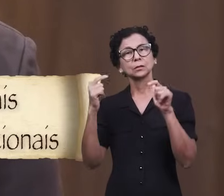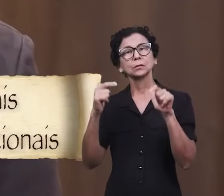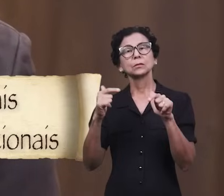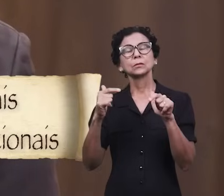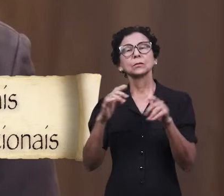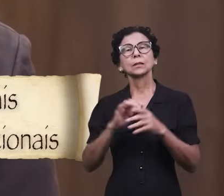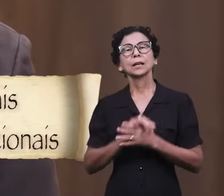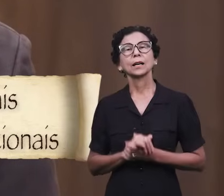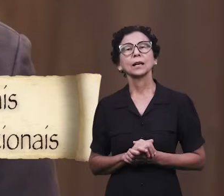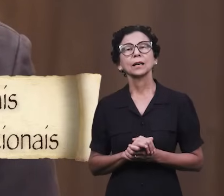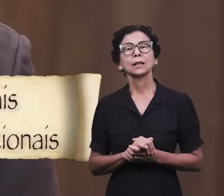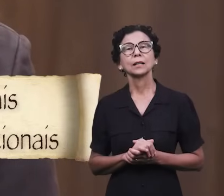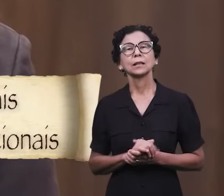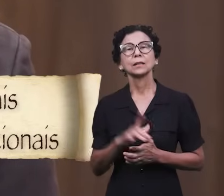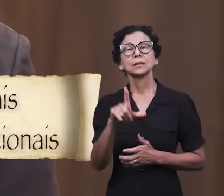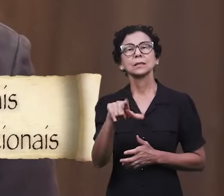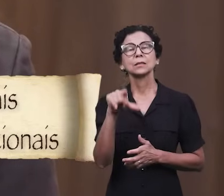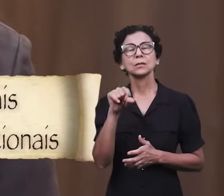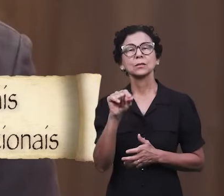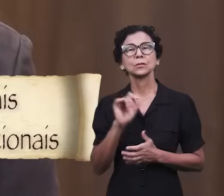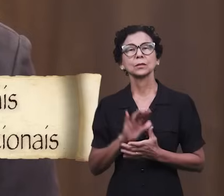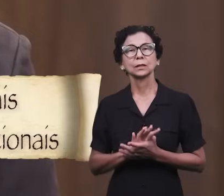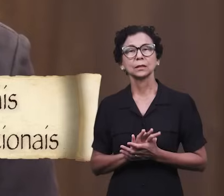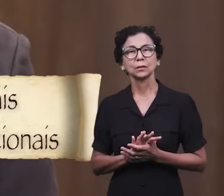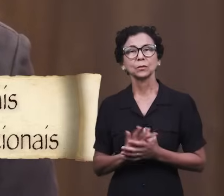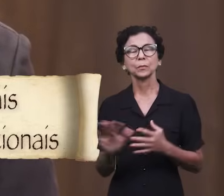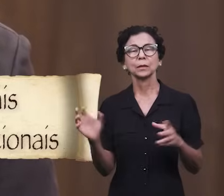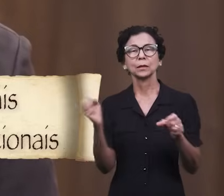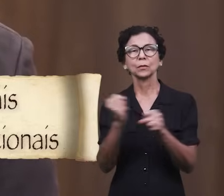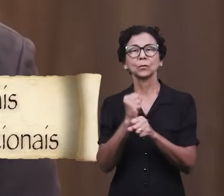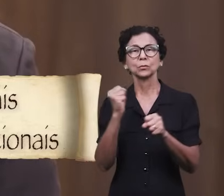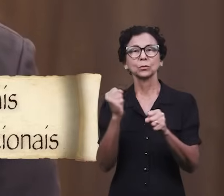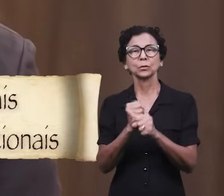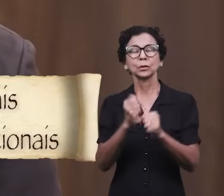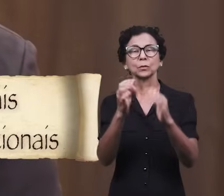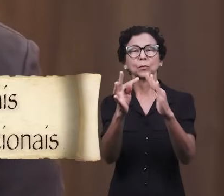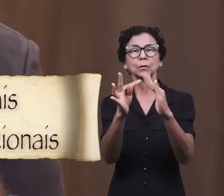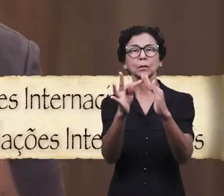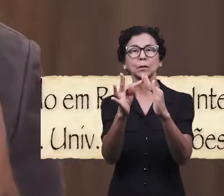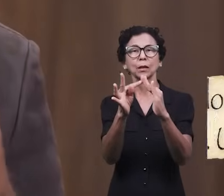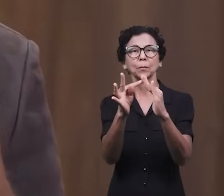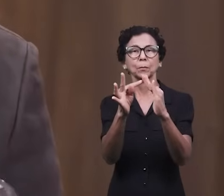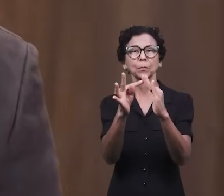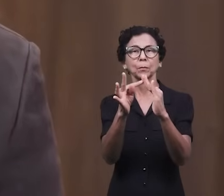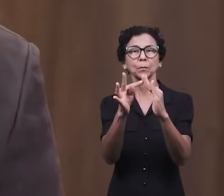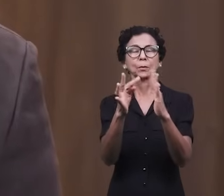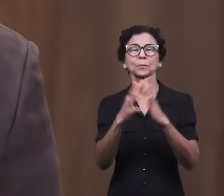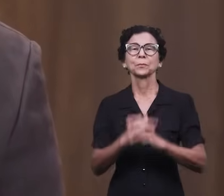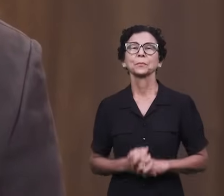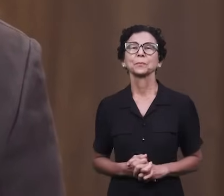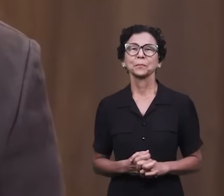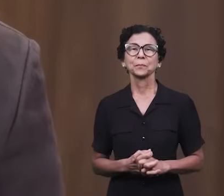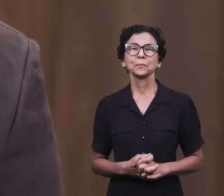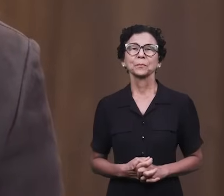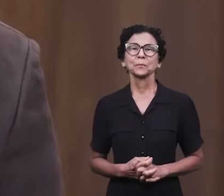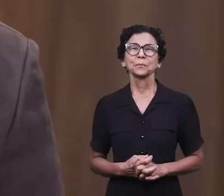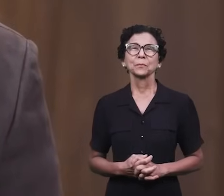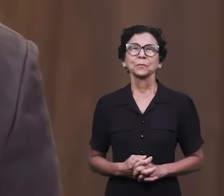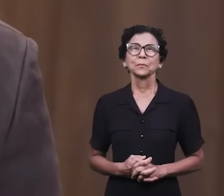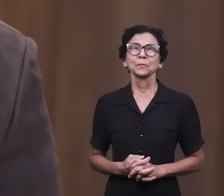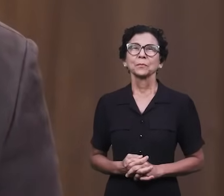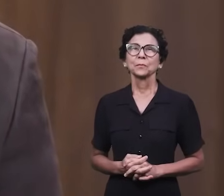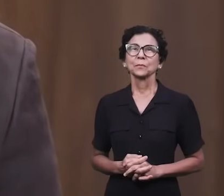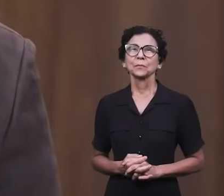para construir o templo. Então, eu puxei aqui ao pastor Antônio Carlos, nessa ocasião ainda conhecido